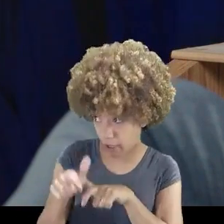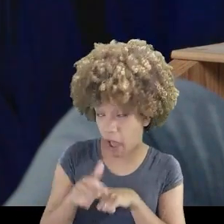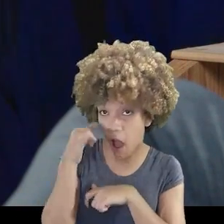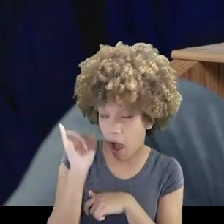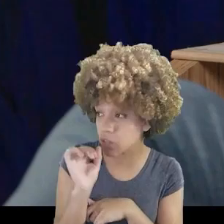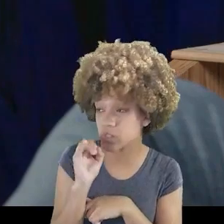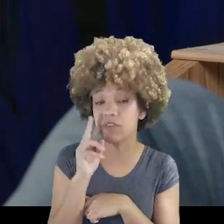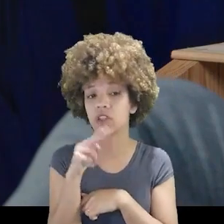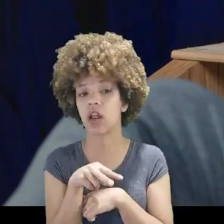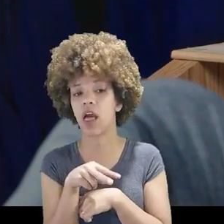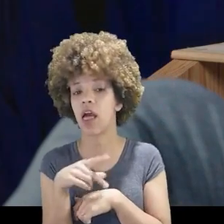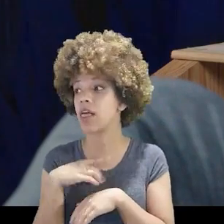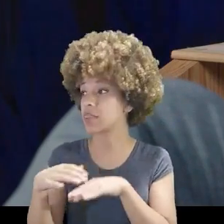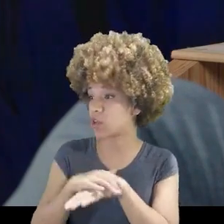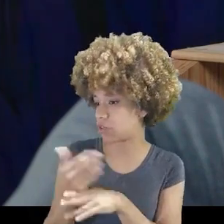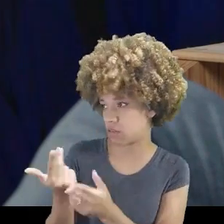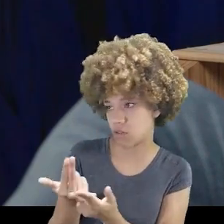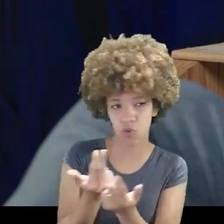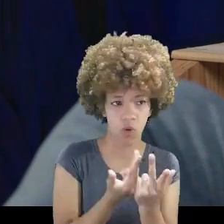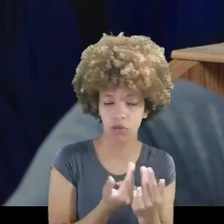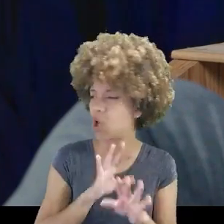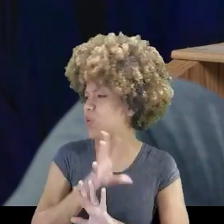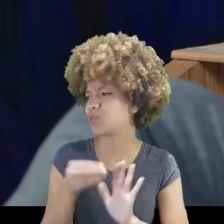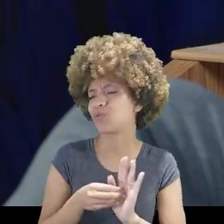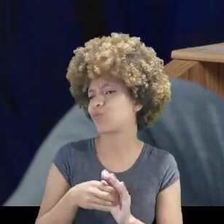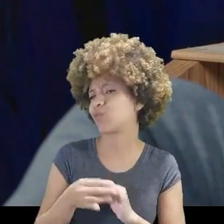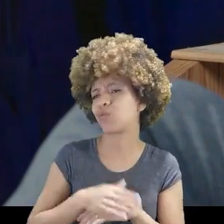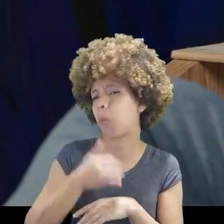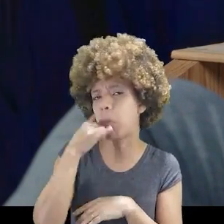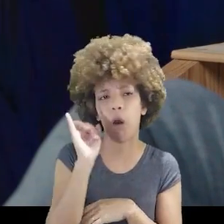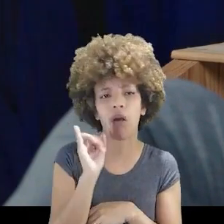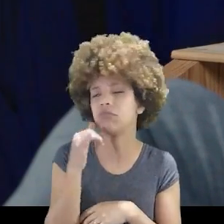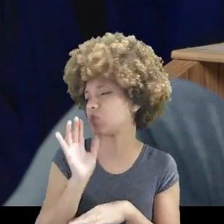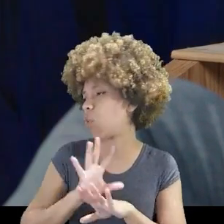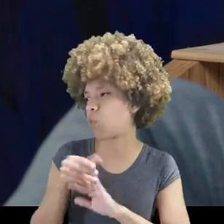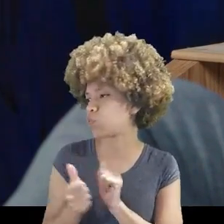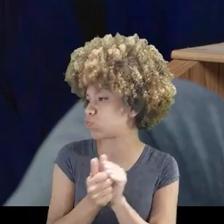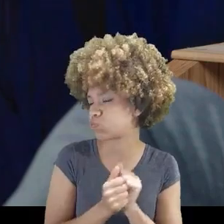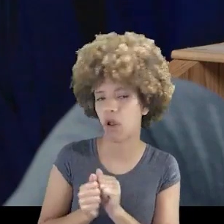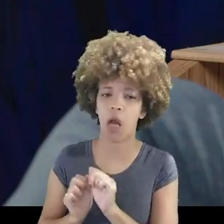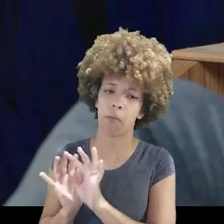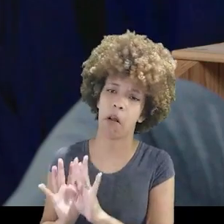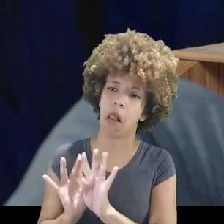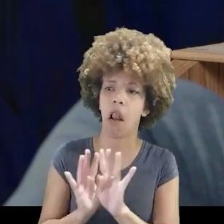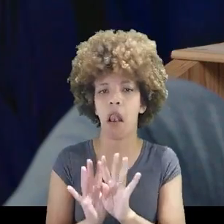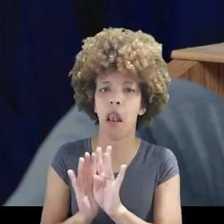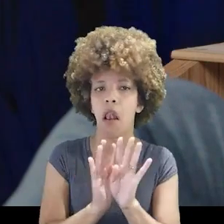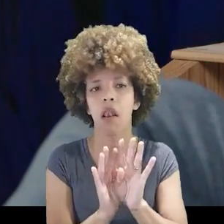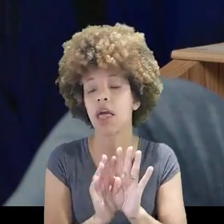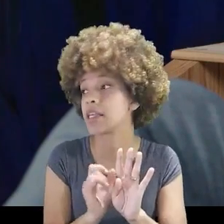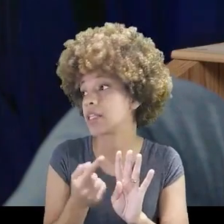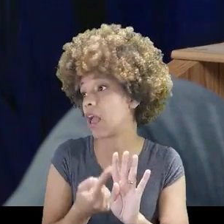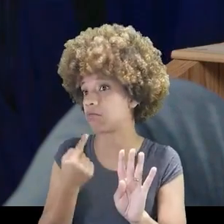gado se você olhar bem você tem o mesmo temos que eu sei que lugares aqui cara gado todo mundo anda junto e o que sai e o que saiu um